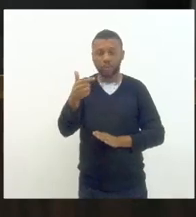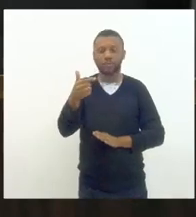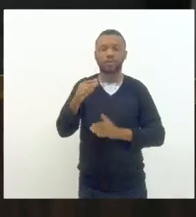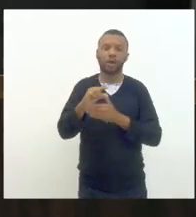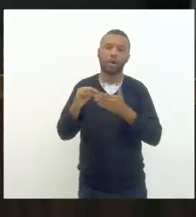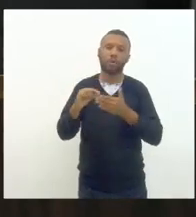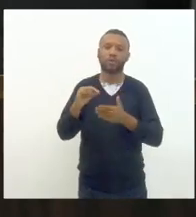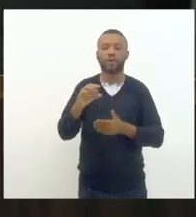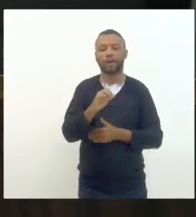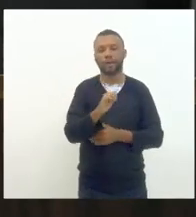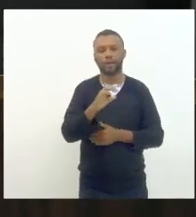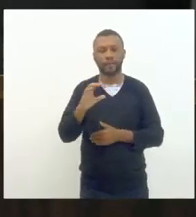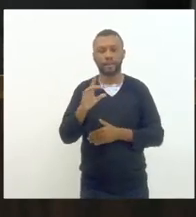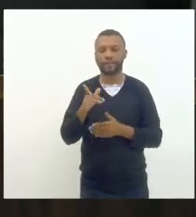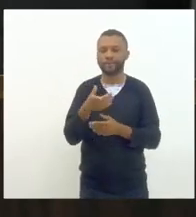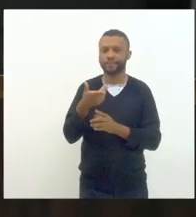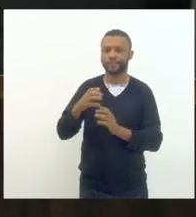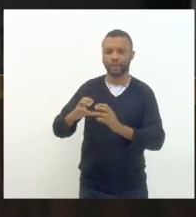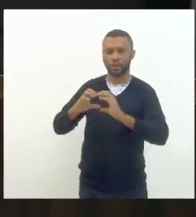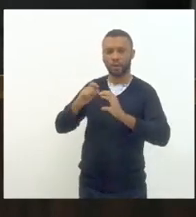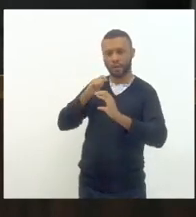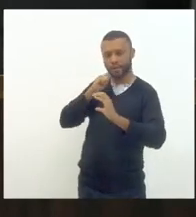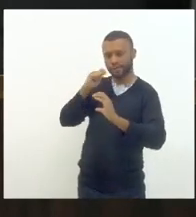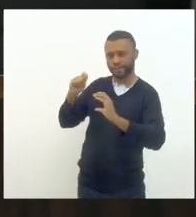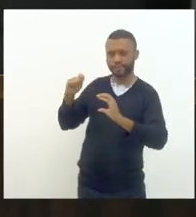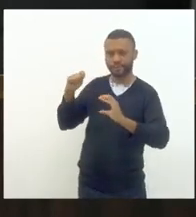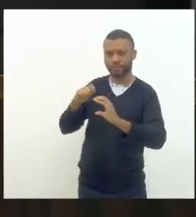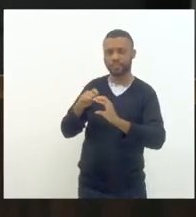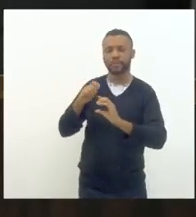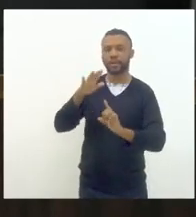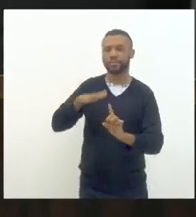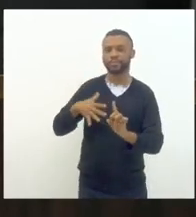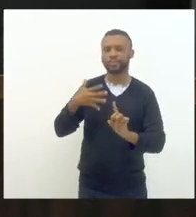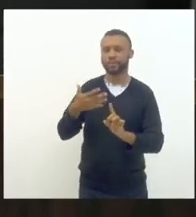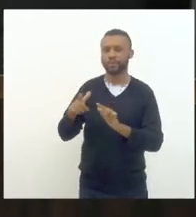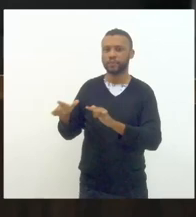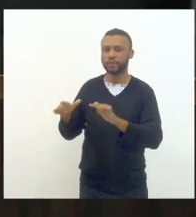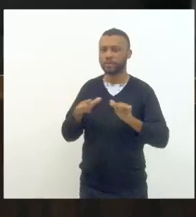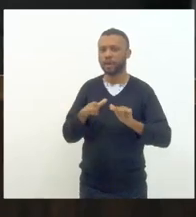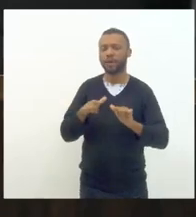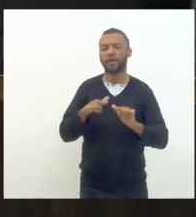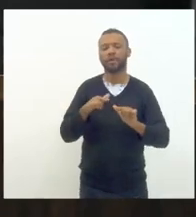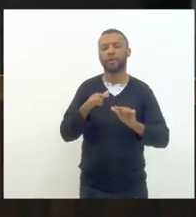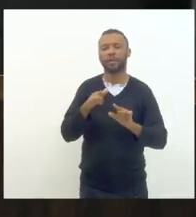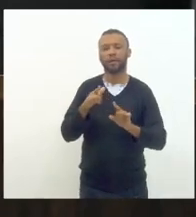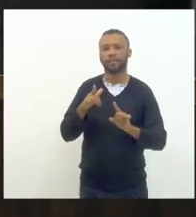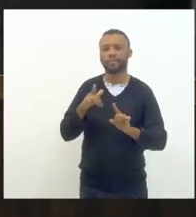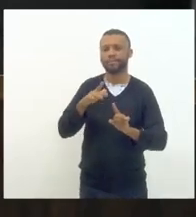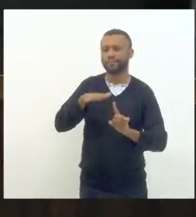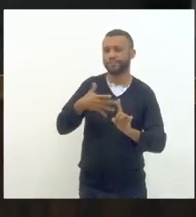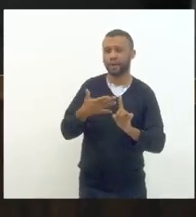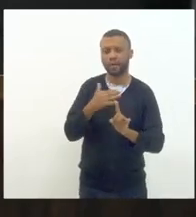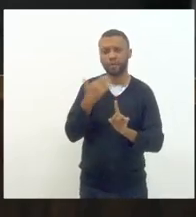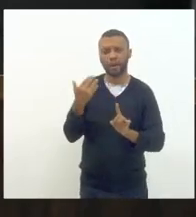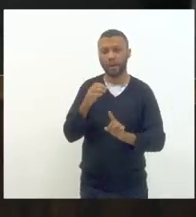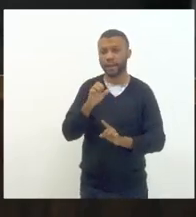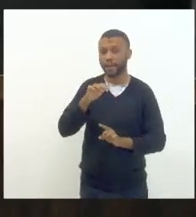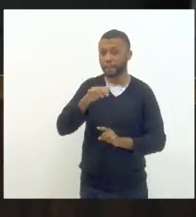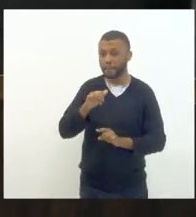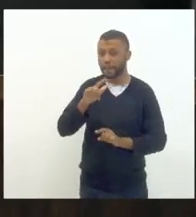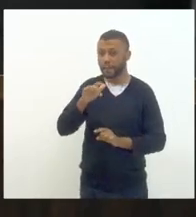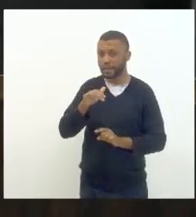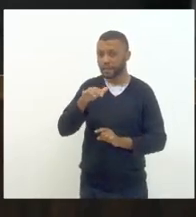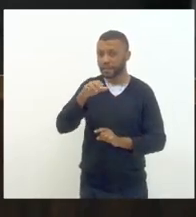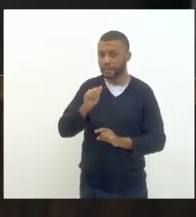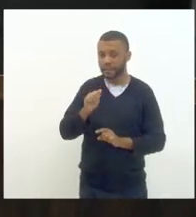André Siciliano, concede a medalha Tiradentes e o respectivo diploma pós-mortem a Emiliano Augusto Cavalcante